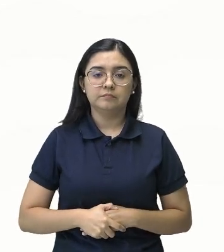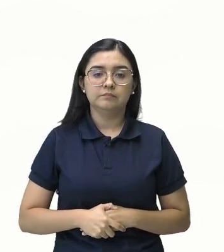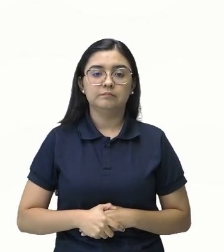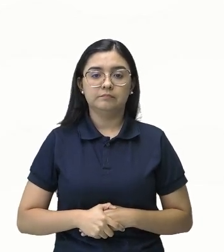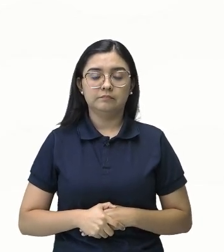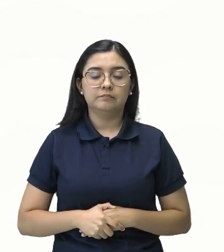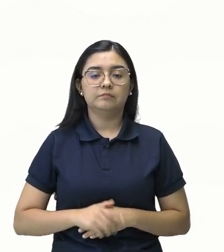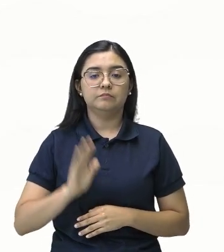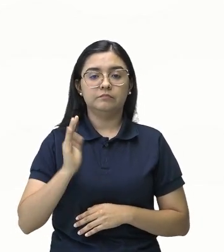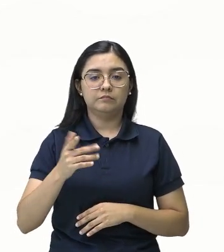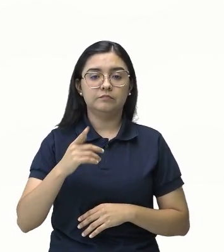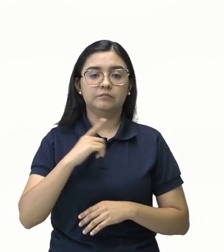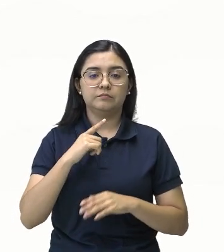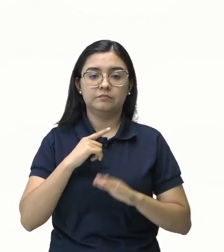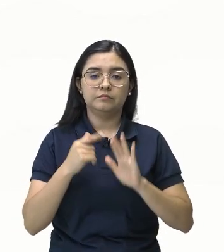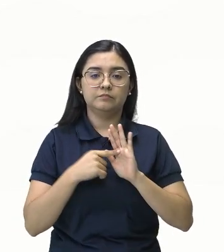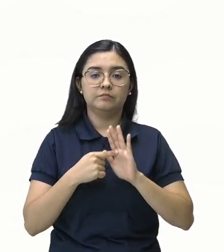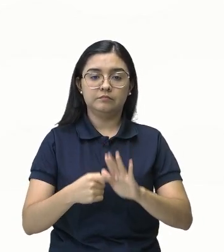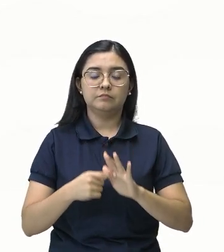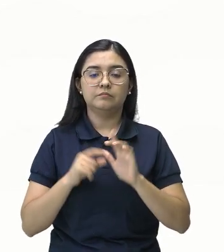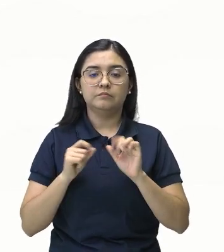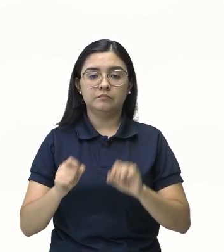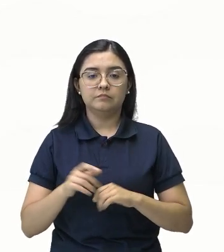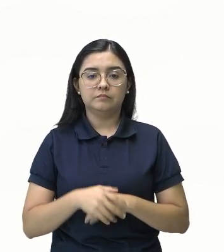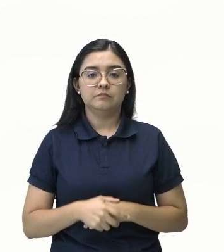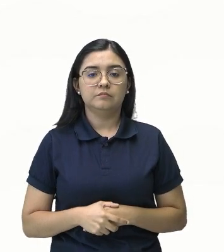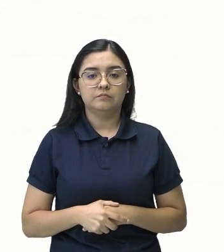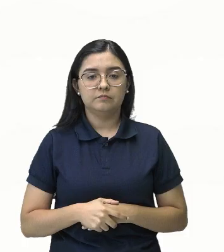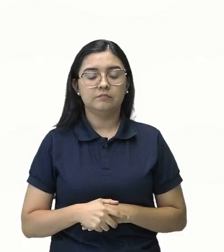está na minha forma simplificada? Ainda não.